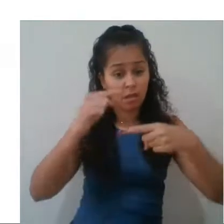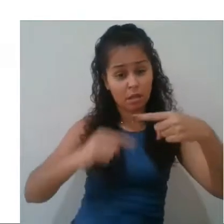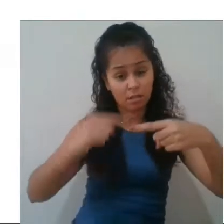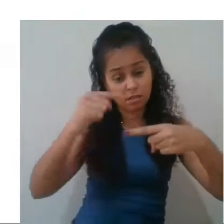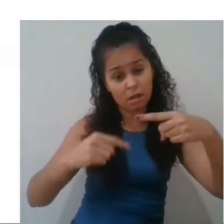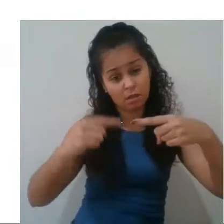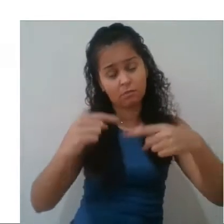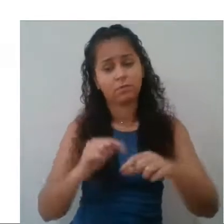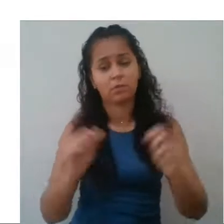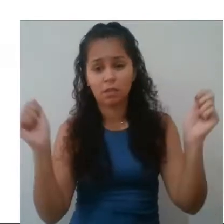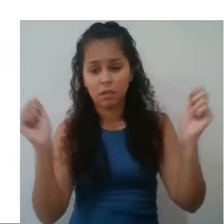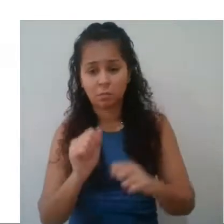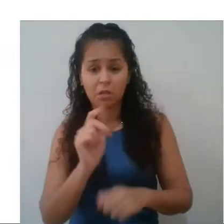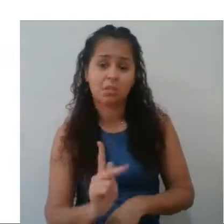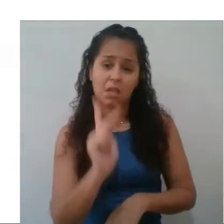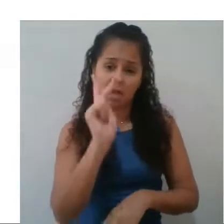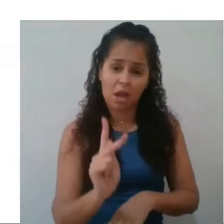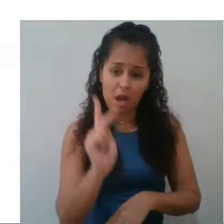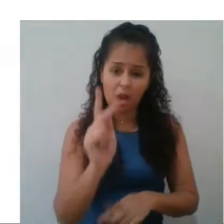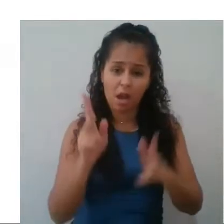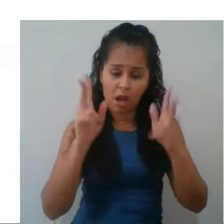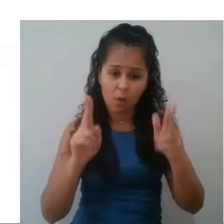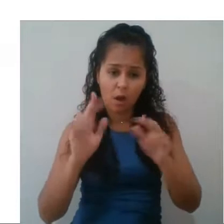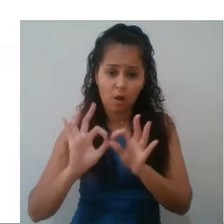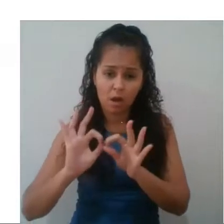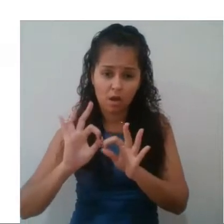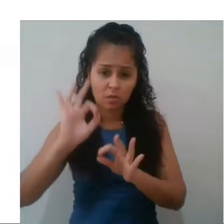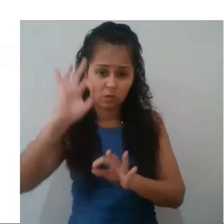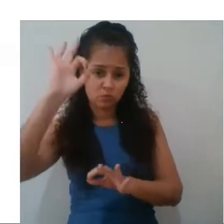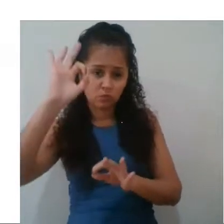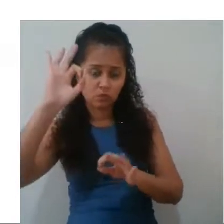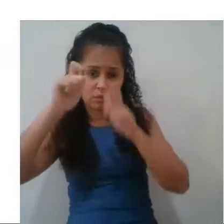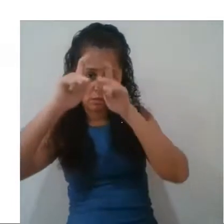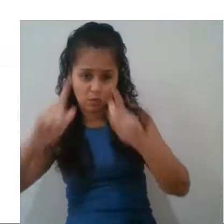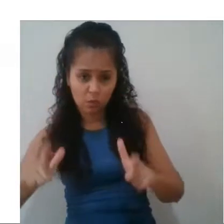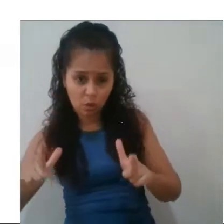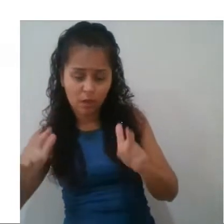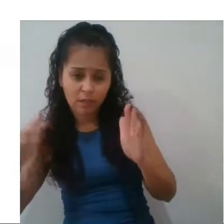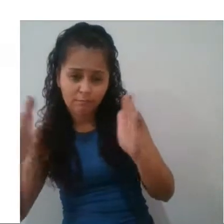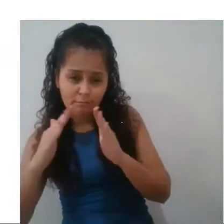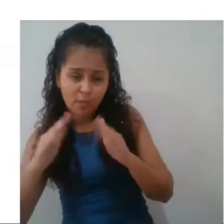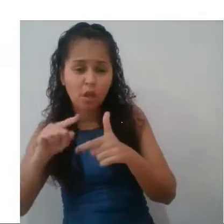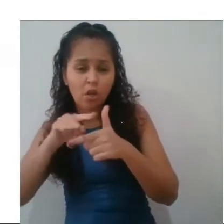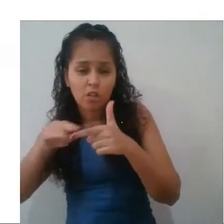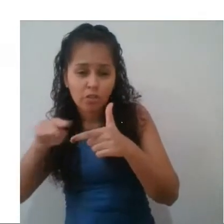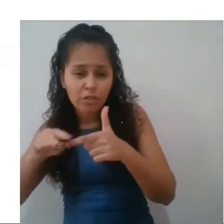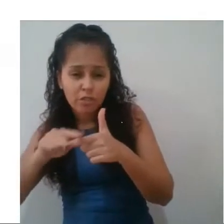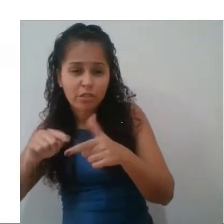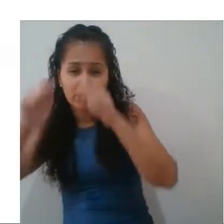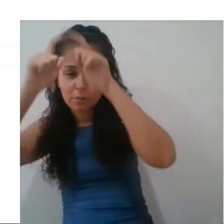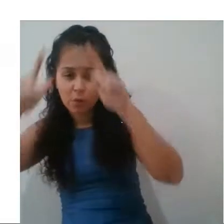pode ser K igual a altura do cone menor dividido pela altura do